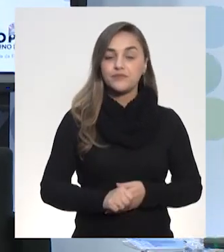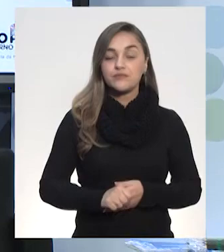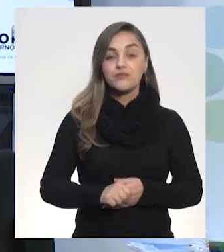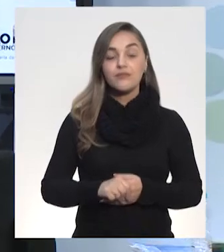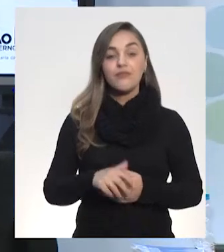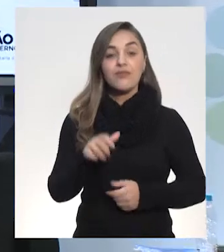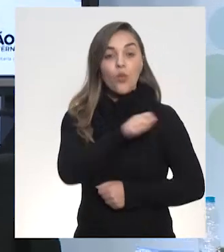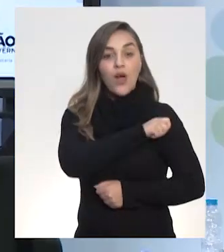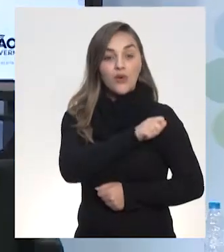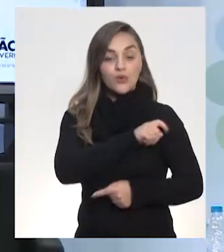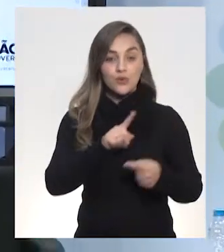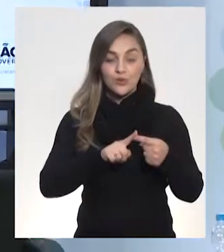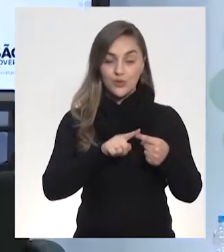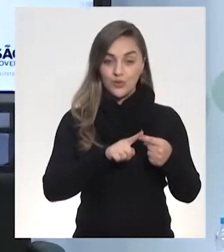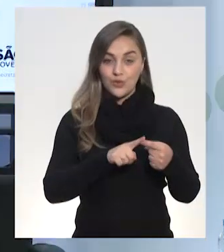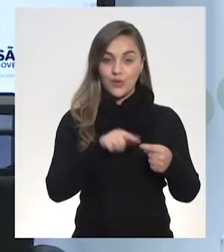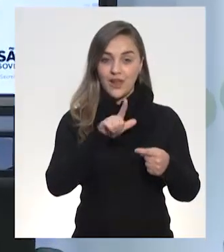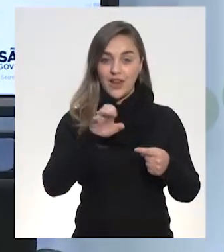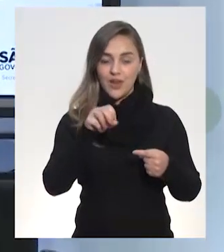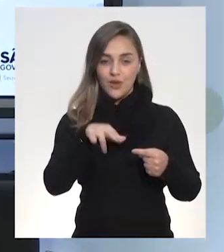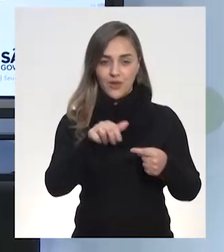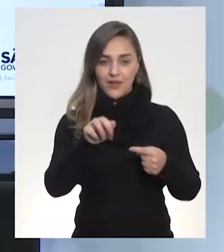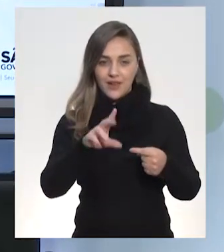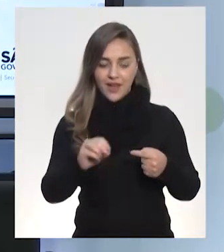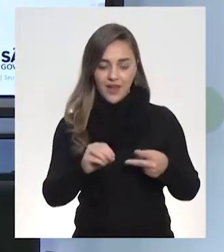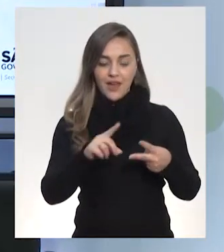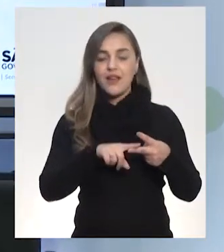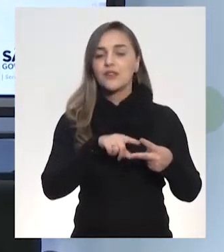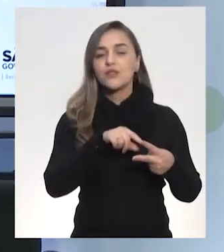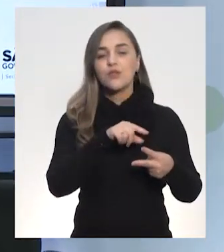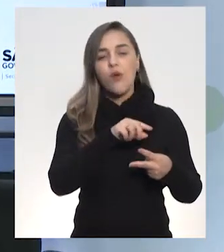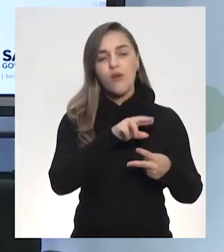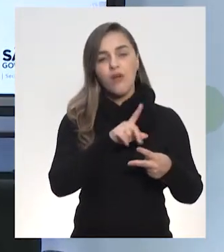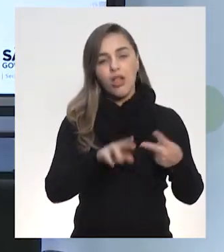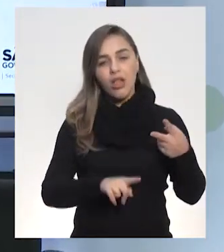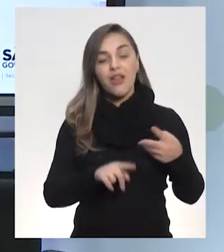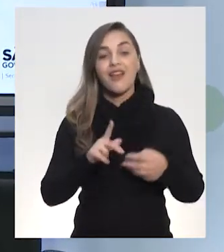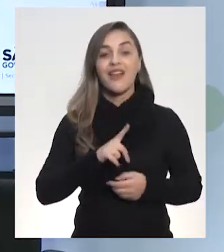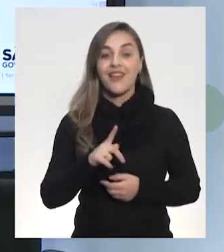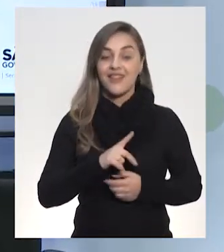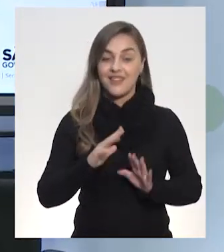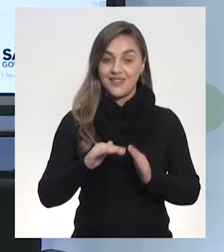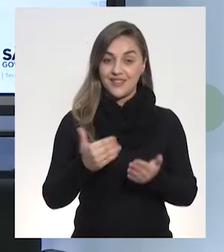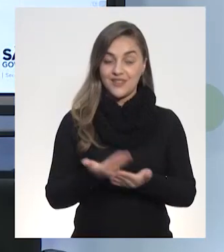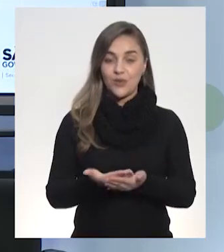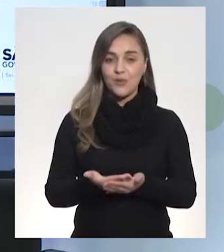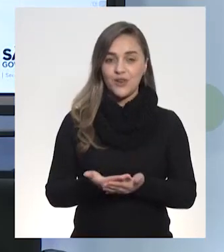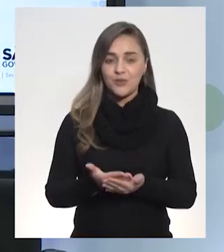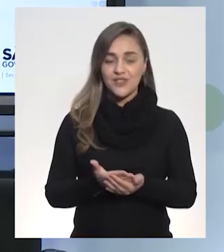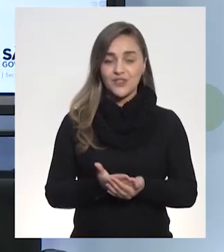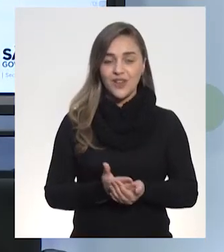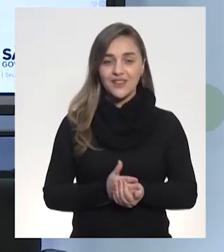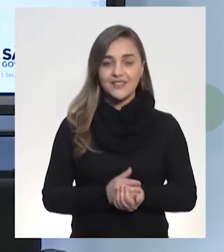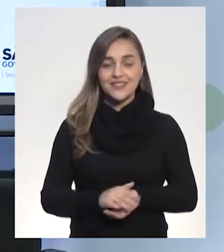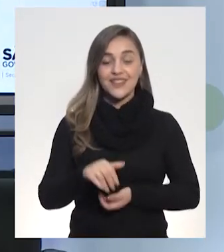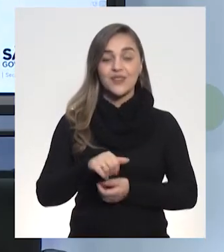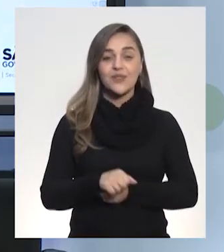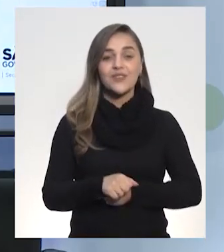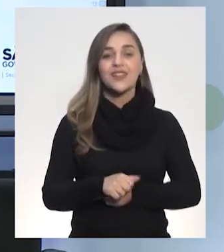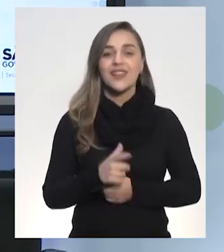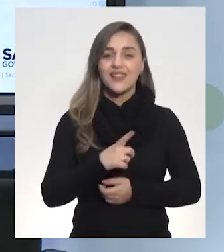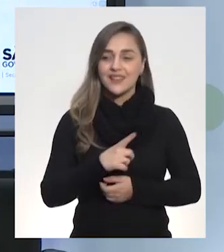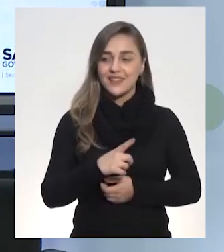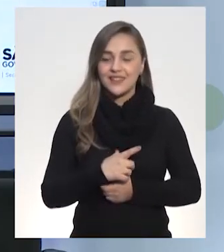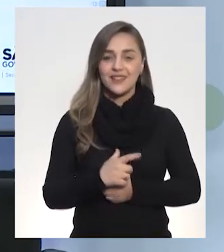Leonardo Henrique e a Natália Barbosa, da Escola Estadual Dona Genoveva Junqueira, eles fizeram o tornado na garrafa, ficou muito legal.